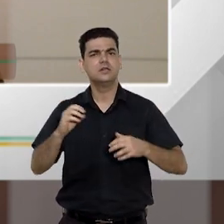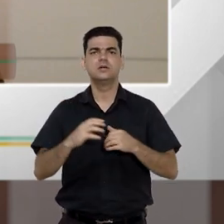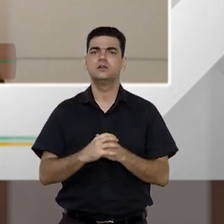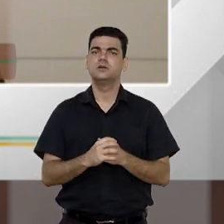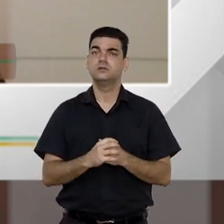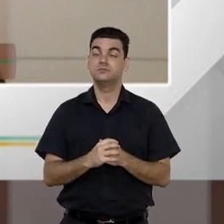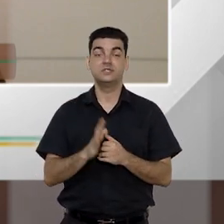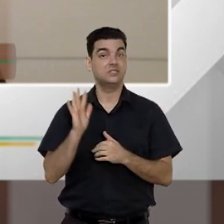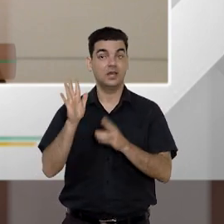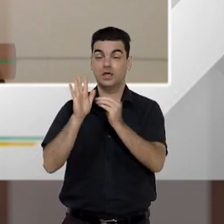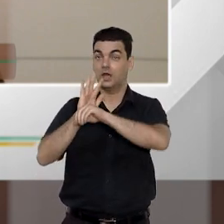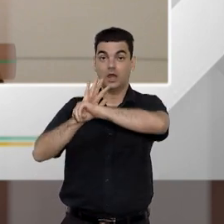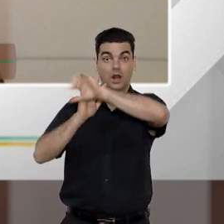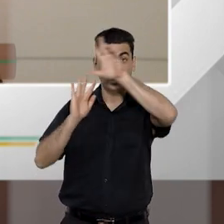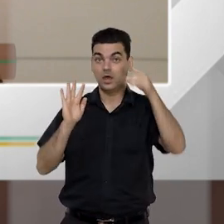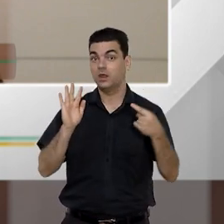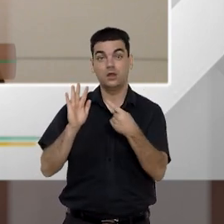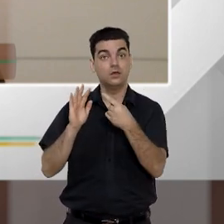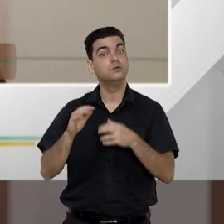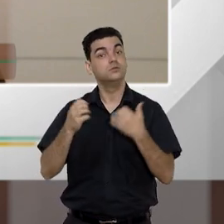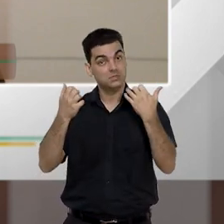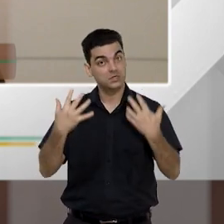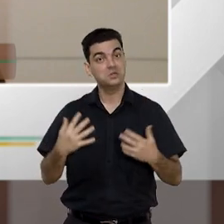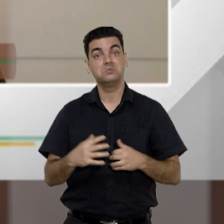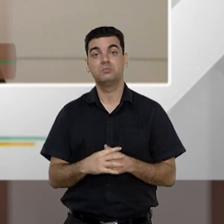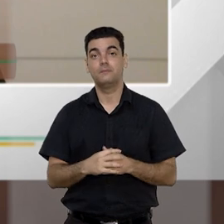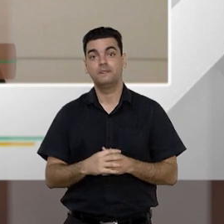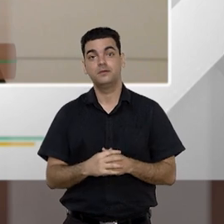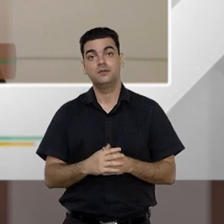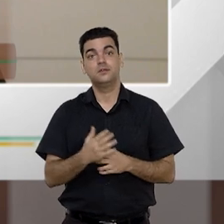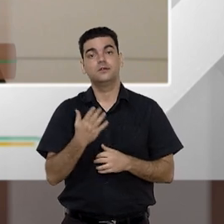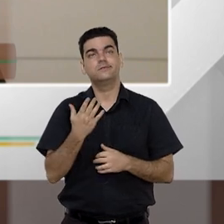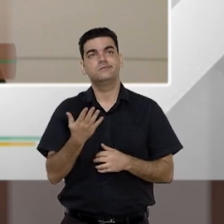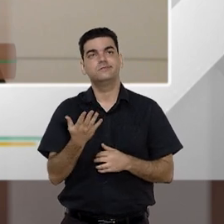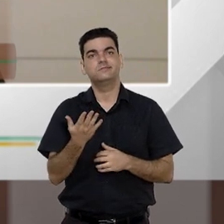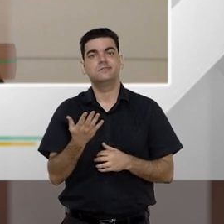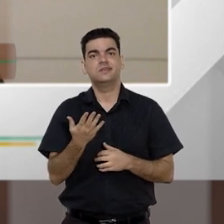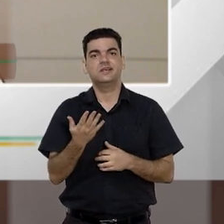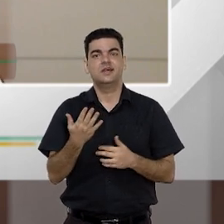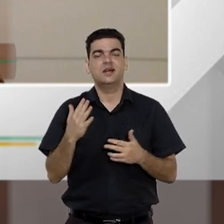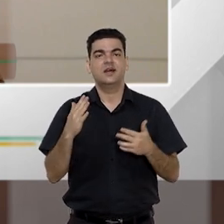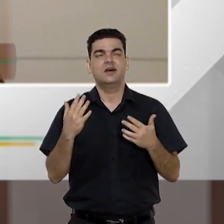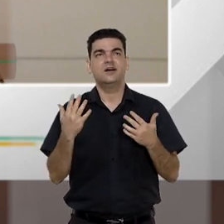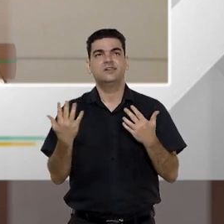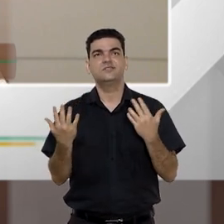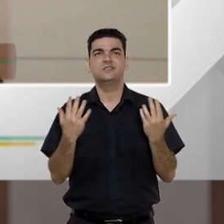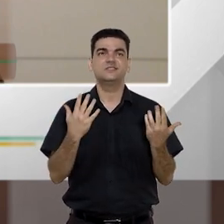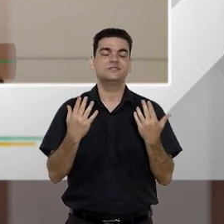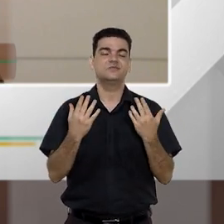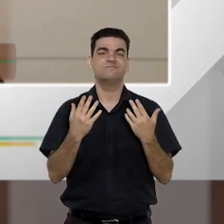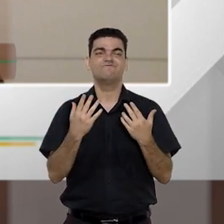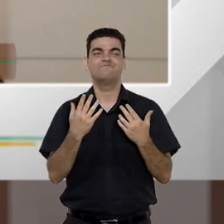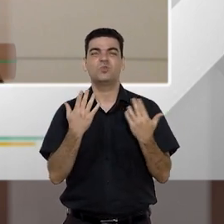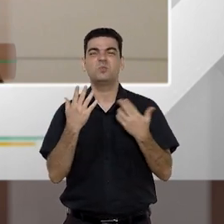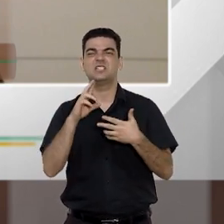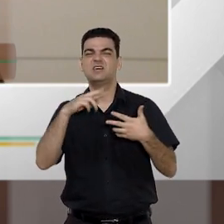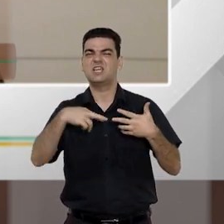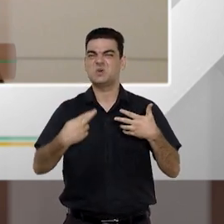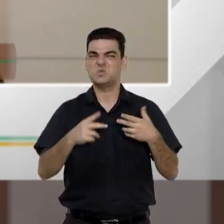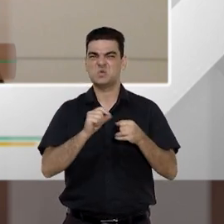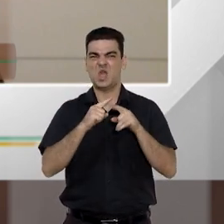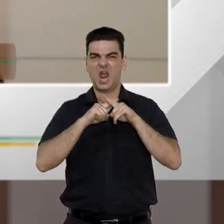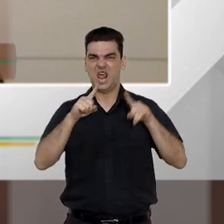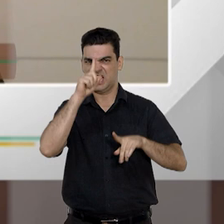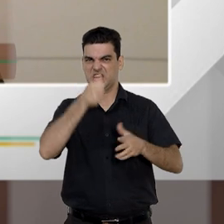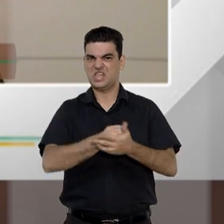do Supremo Tribunal Federal, expressa essa possibilidade. Afinal, é muito incomum um